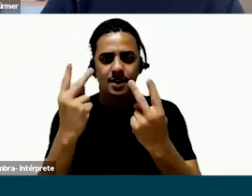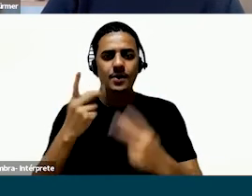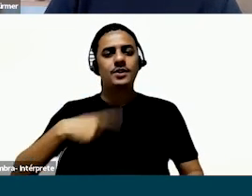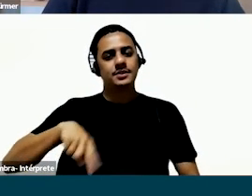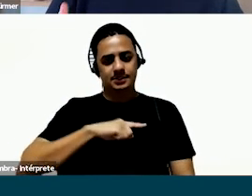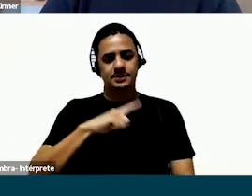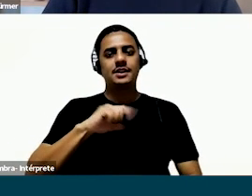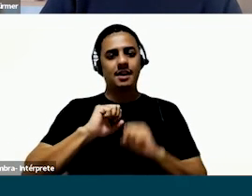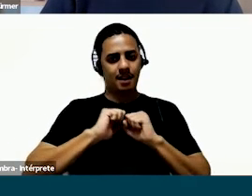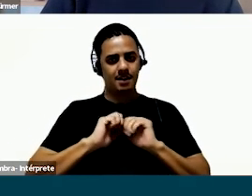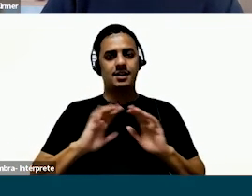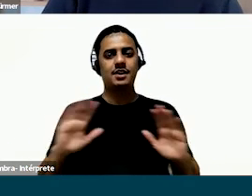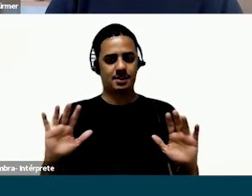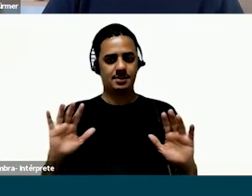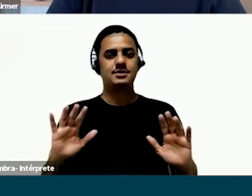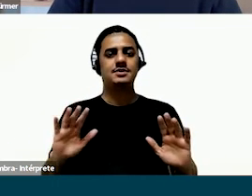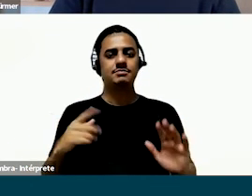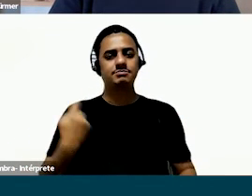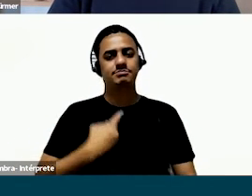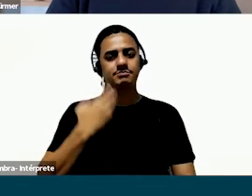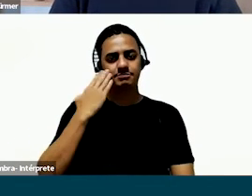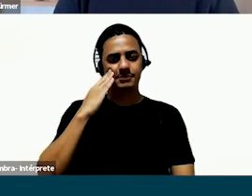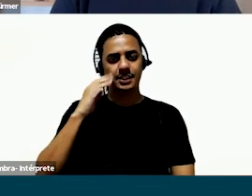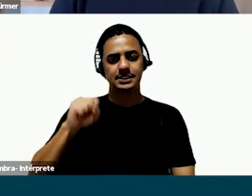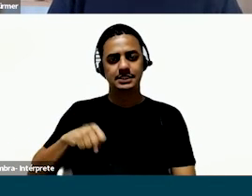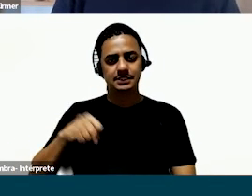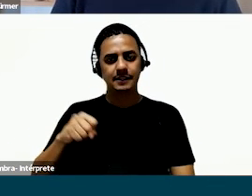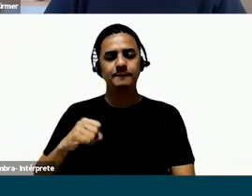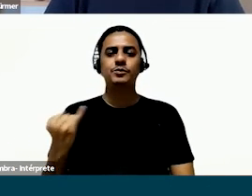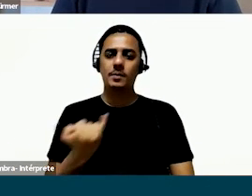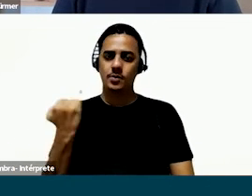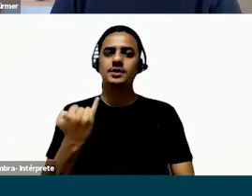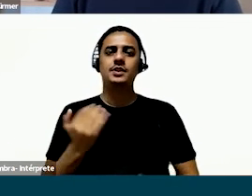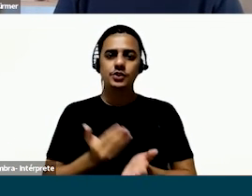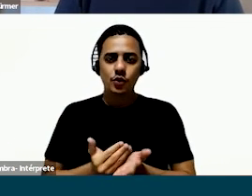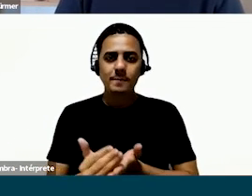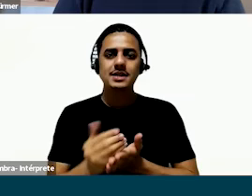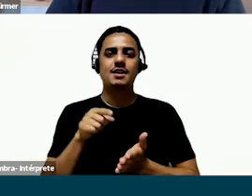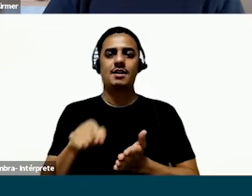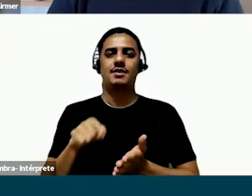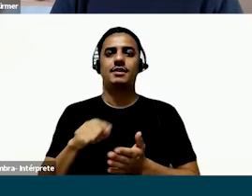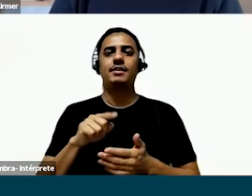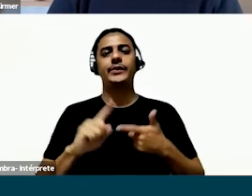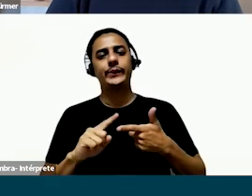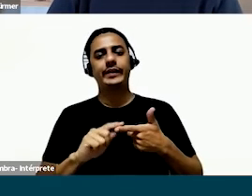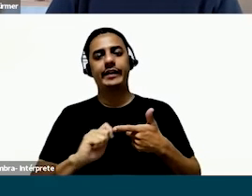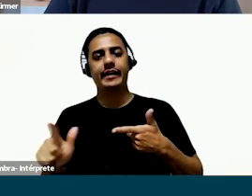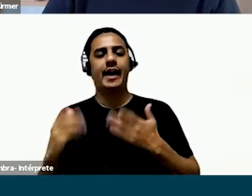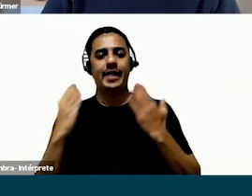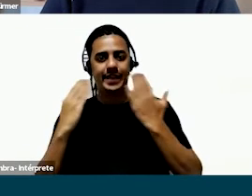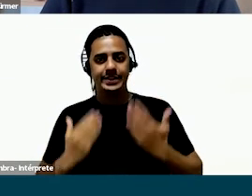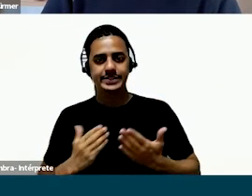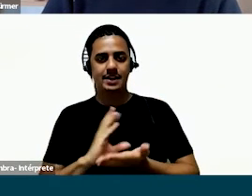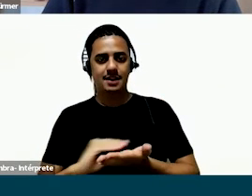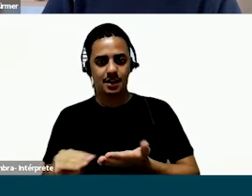esse valor. Todo mundo tem essa clareza, mesmo que não declarada, a gente consegue ter esse entendimento. E é sempre melhor começar por aí do que começar